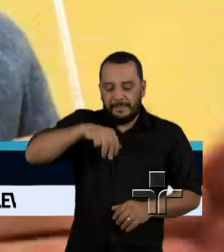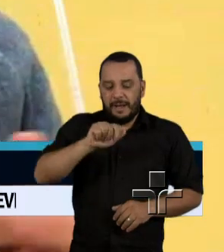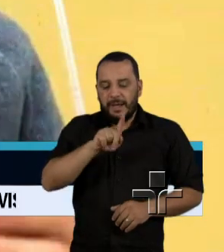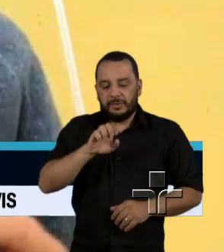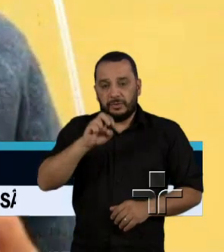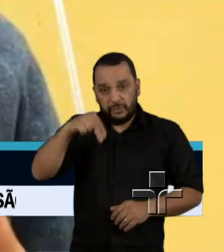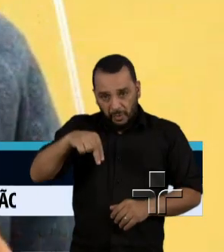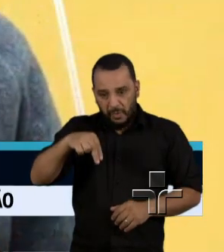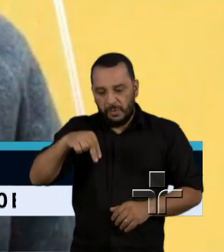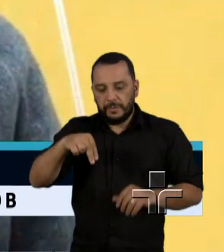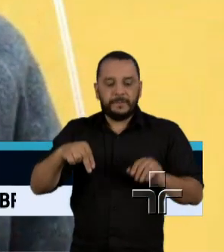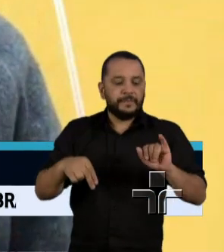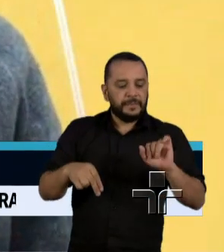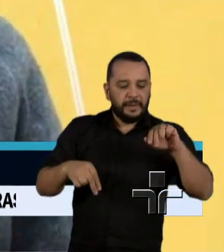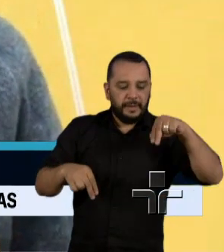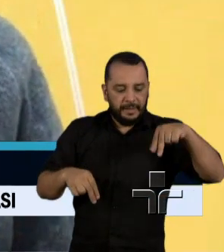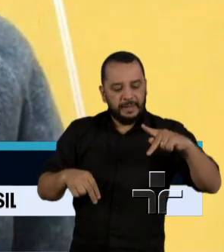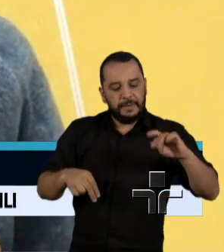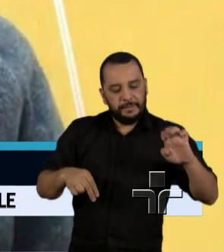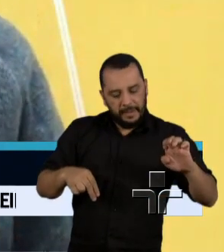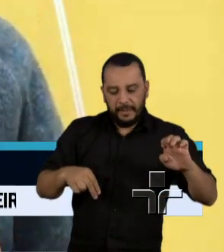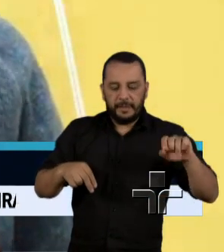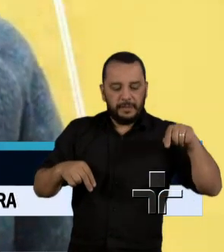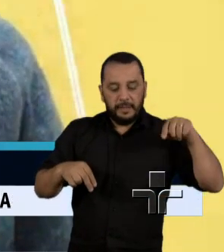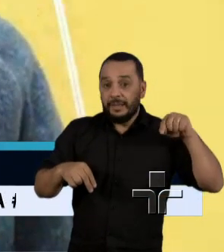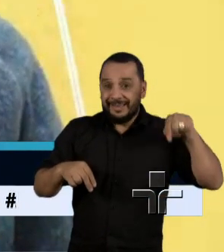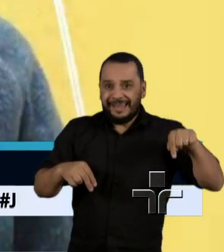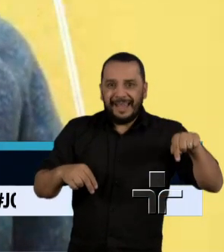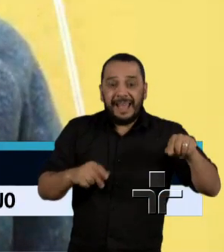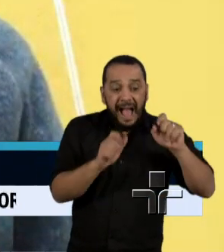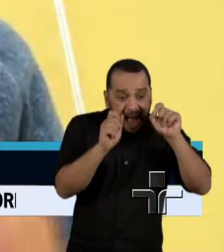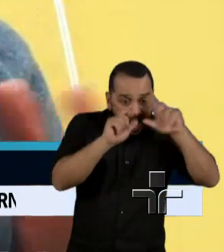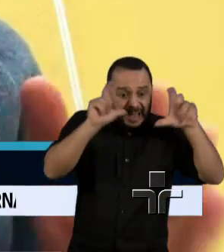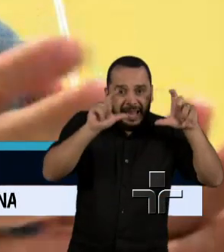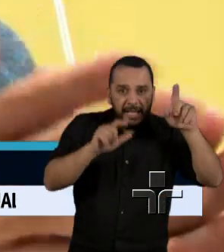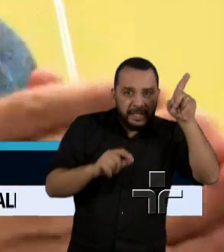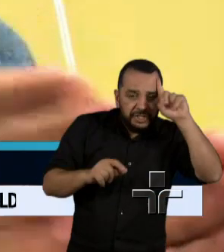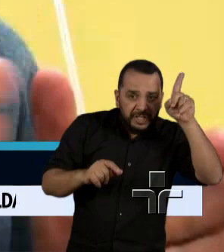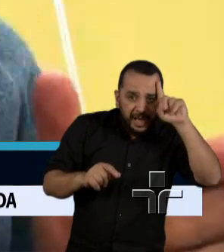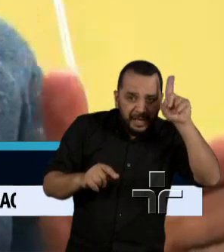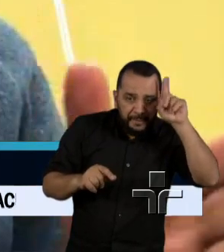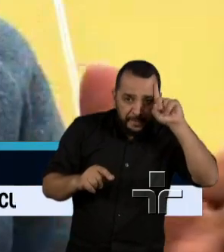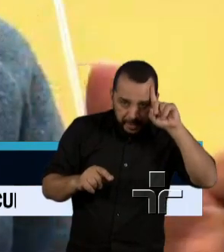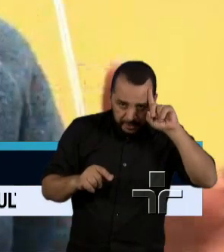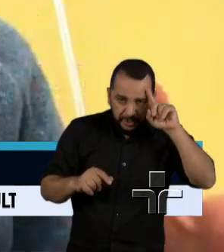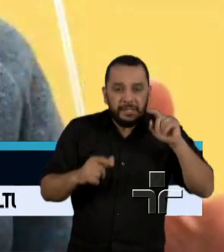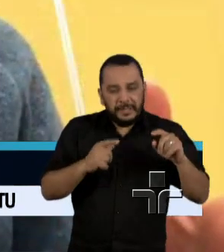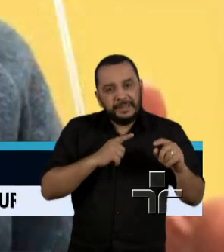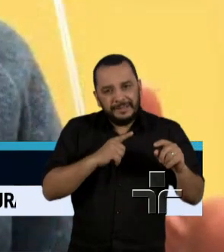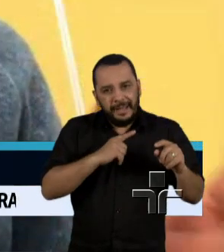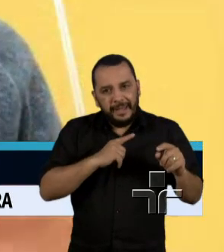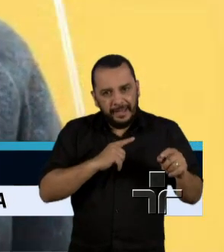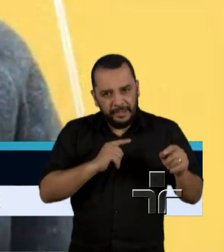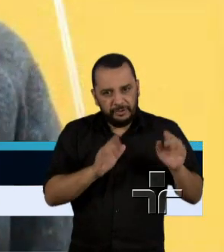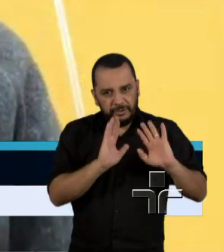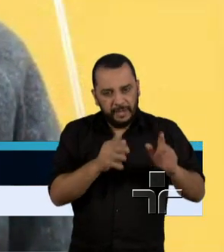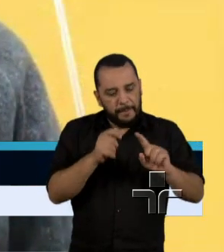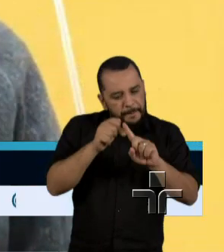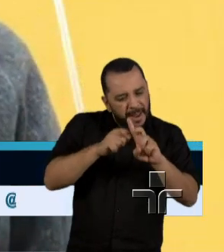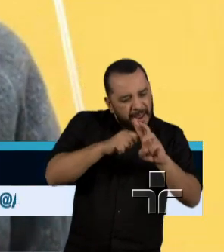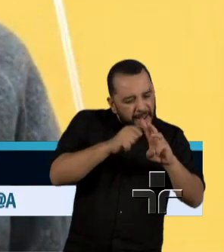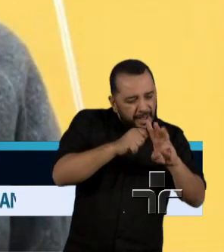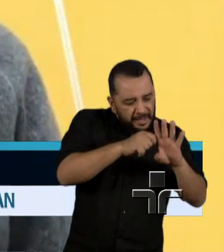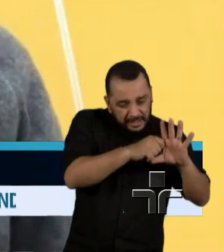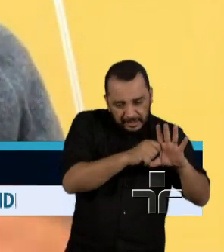sistema do INPE, é que o INPE produz os alertas diariamente, e aí você tem o acúmulo dos alertas ao longo do mês, e o